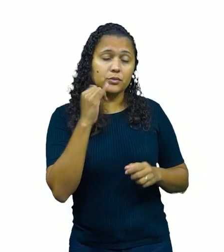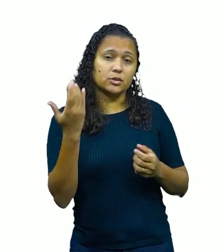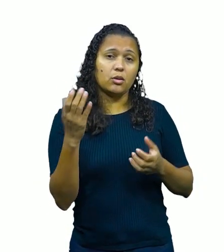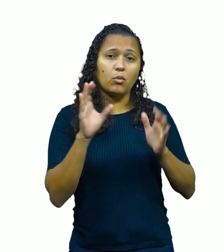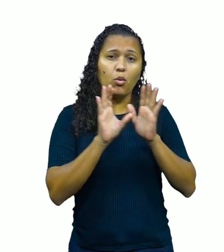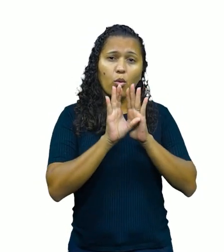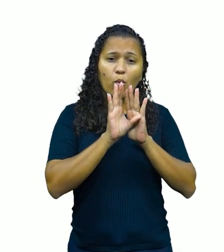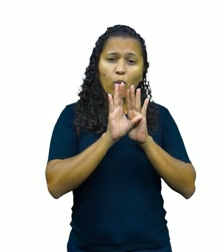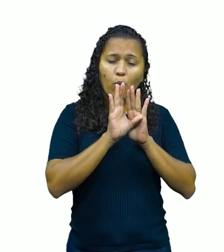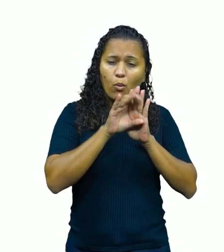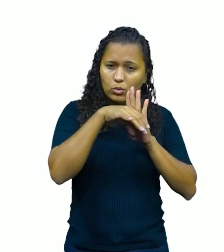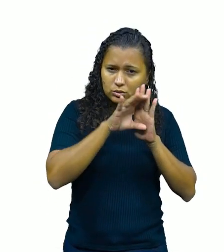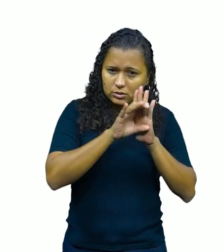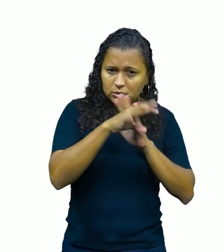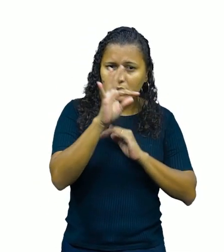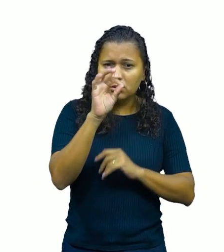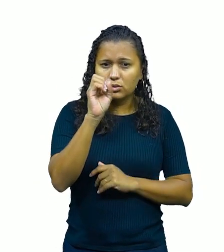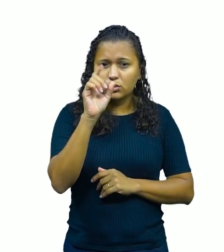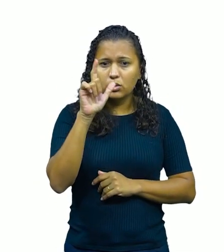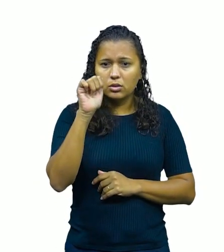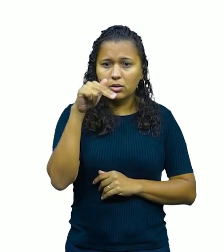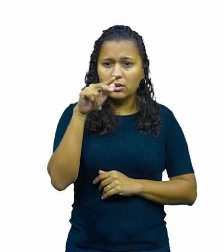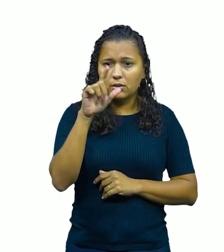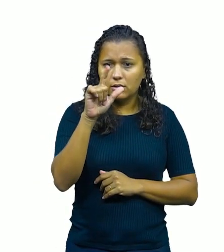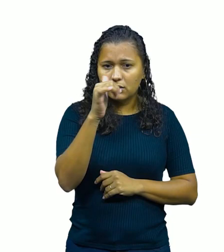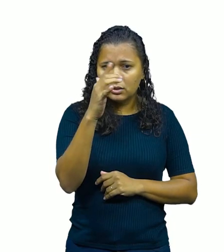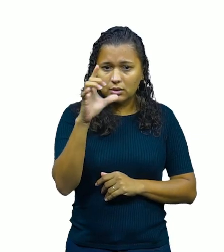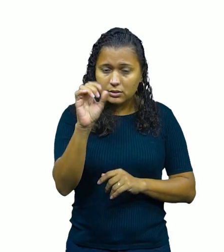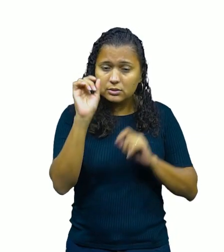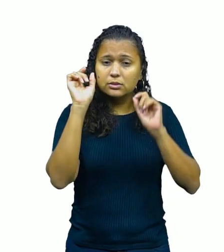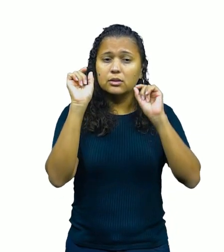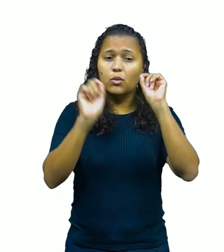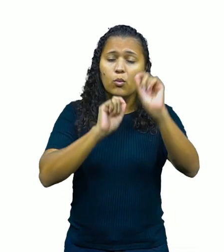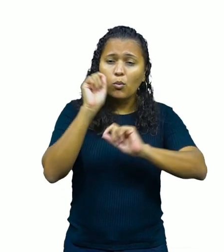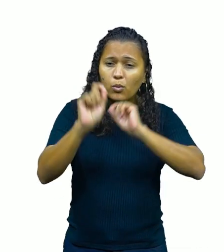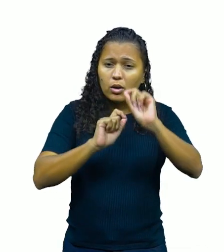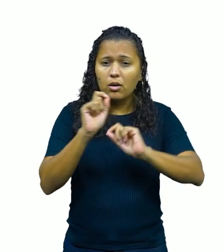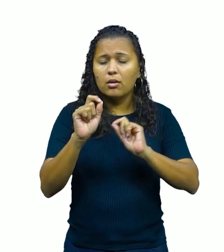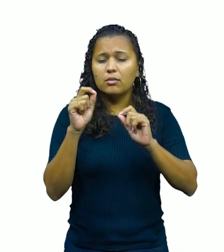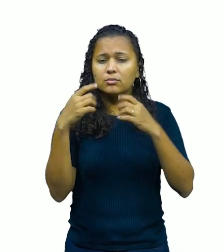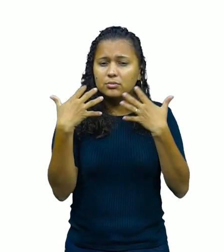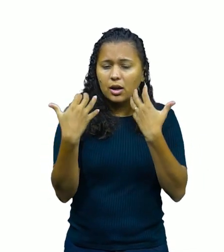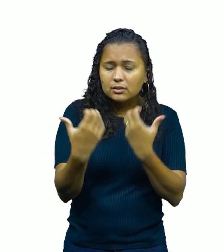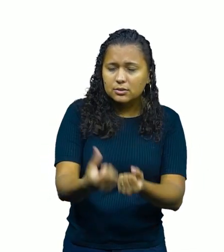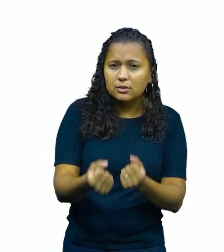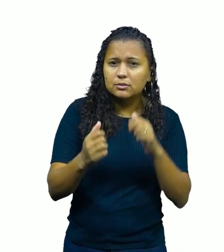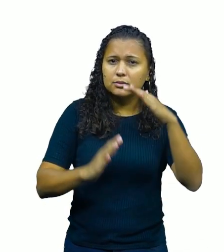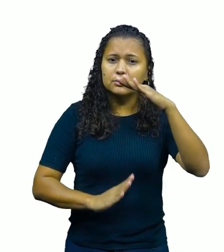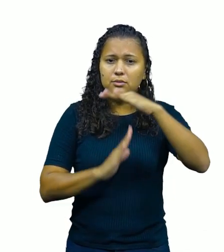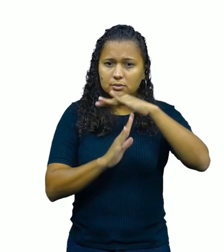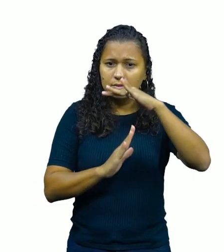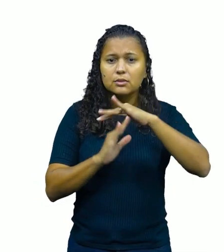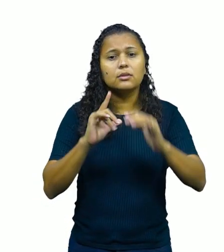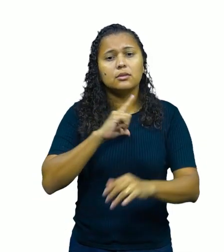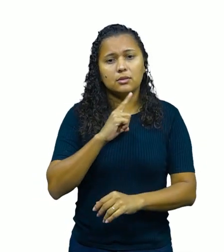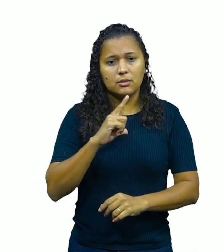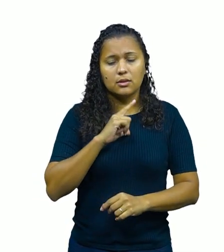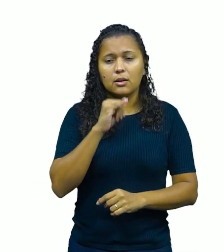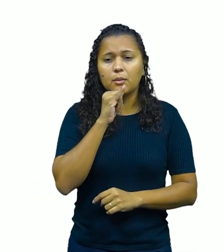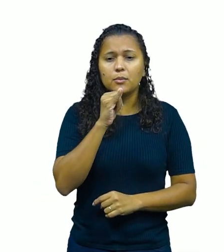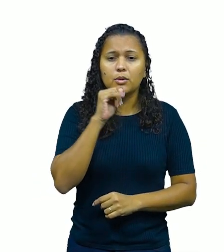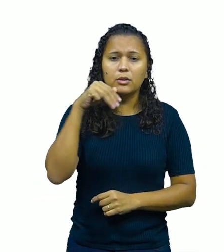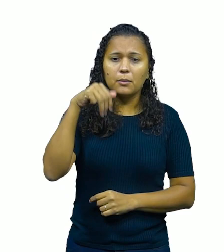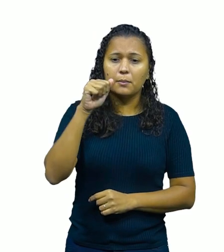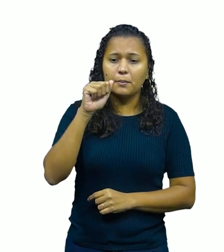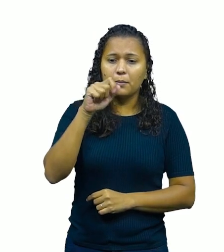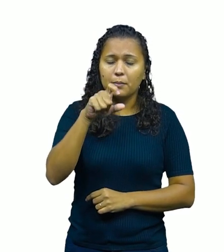conceitualmente, a tolerância é praticamente a diferença tolerada entre as dimensões limites. Isto é, a máxima